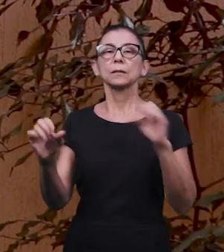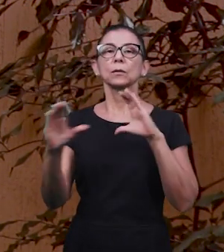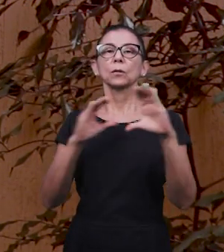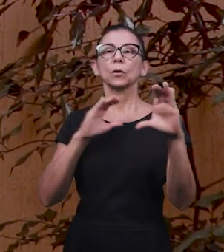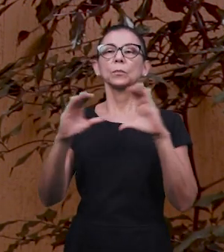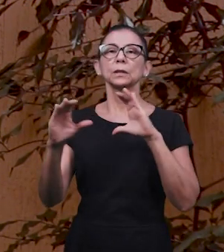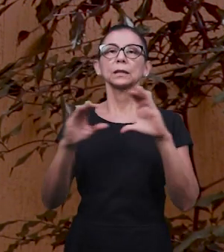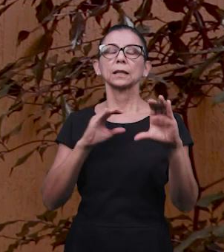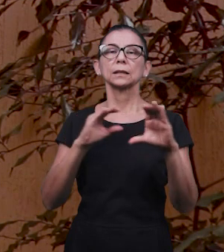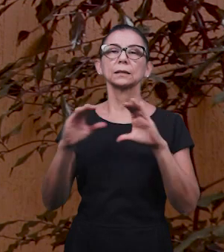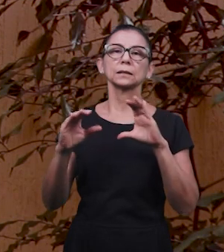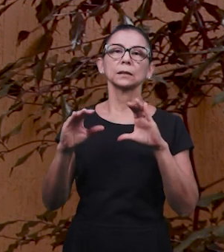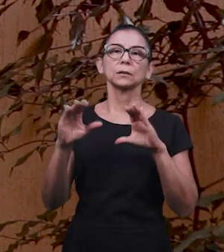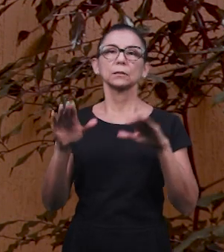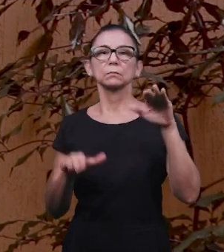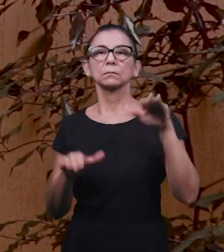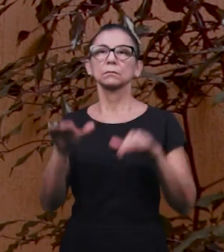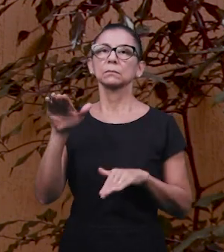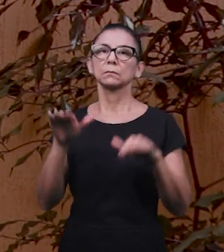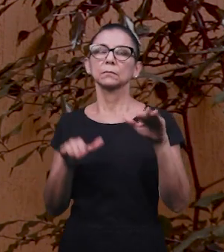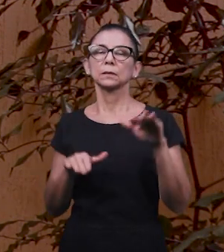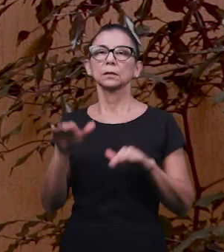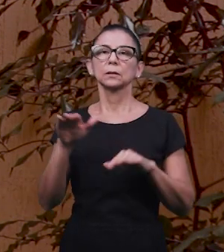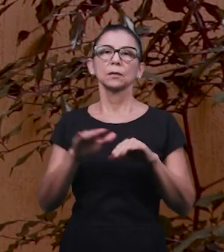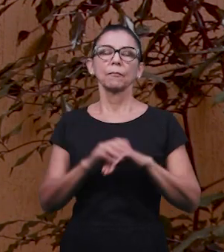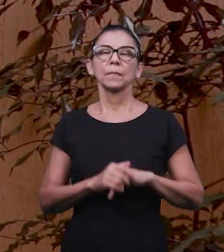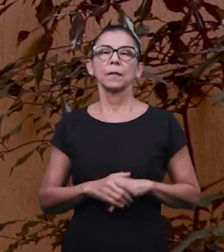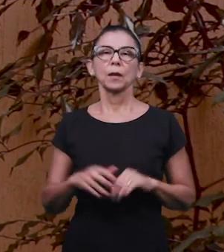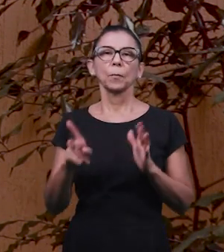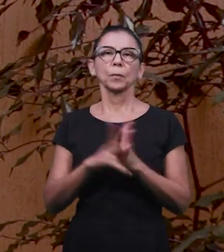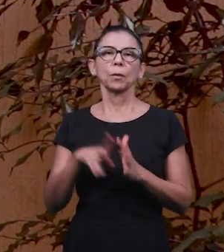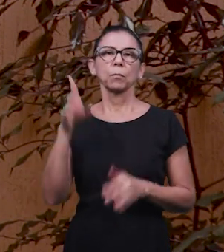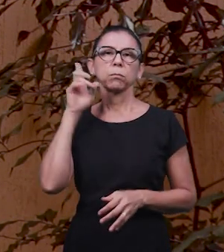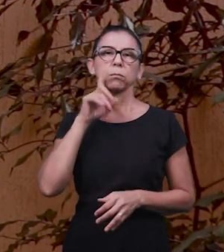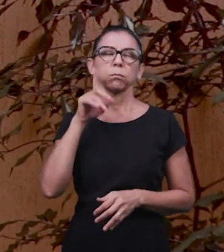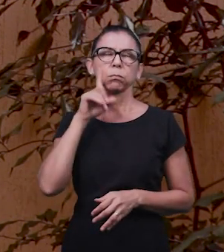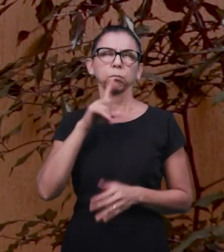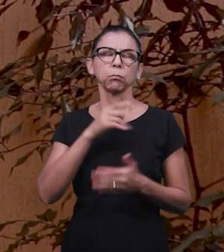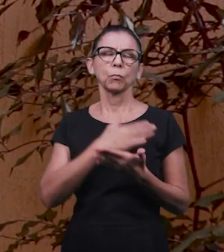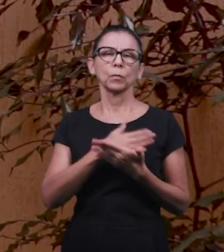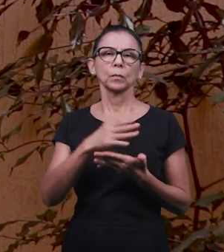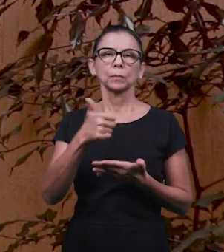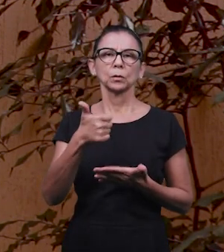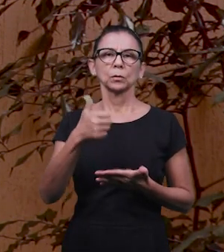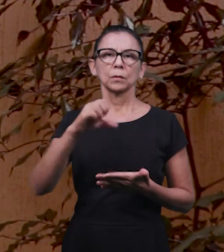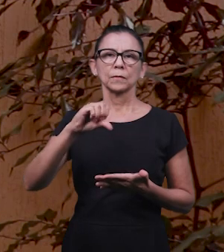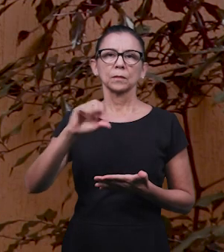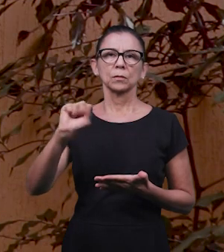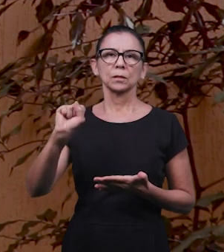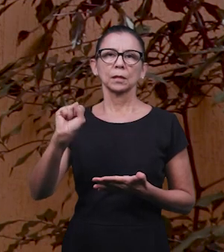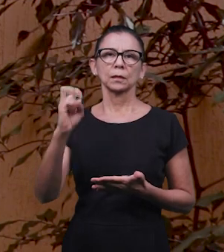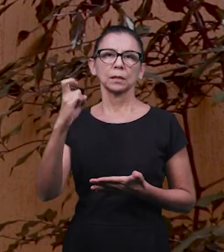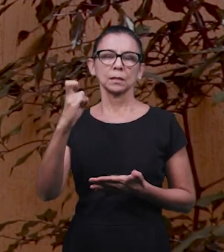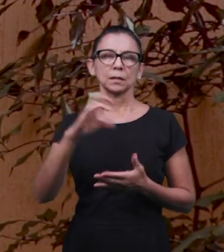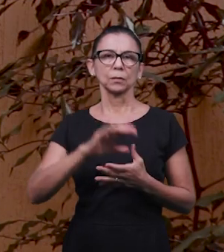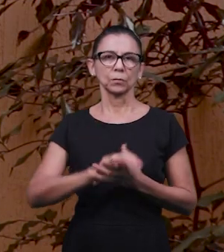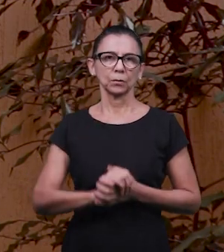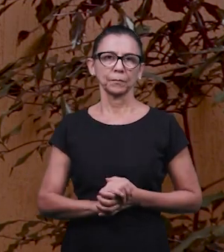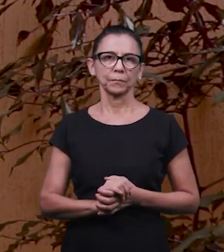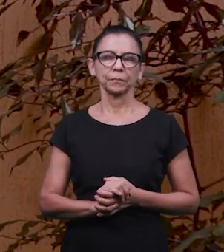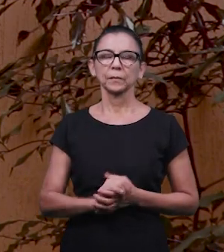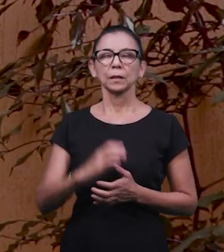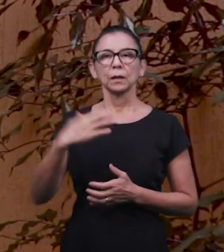primeira pergunta que vocês têm dúvida é o que são essas figuras que nós estamos usando às vezes na aula.